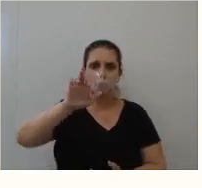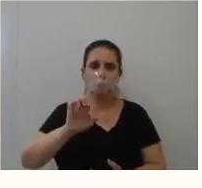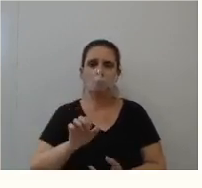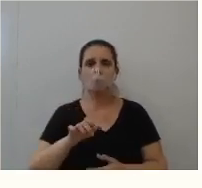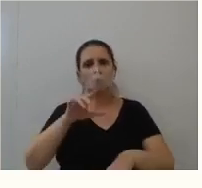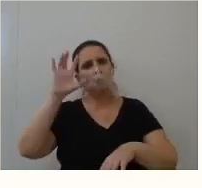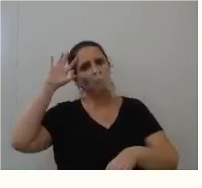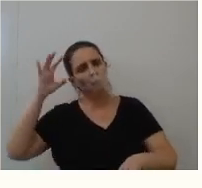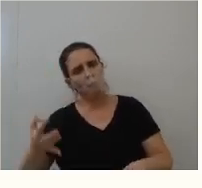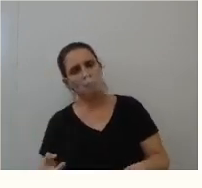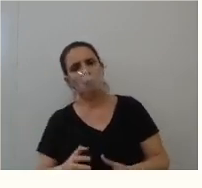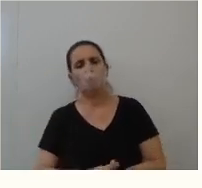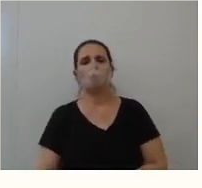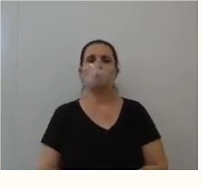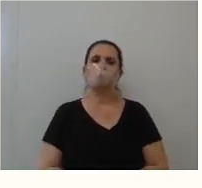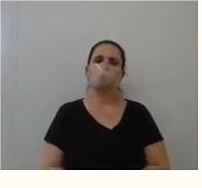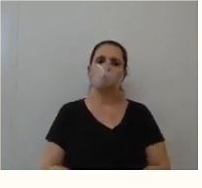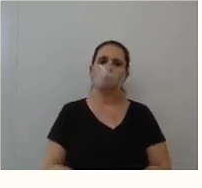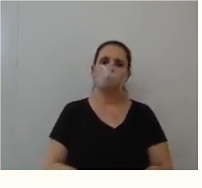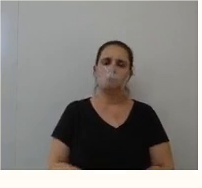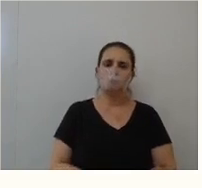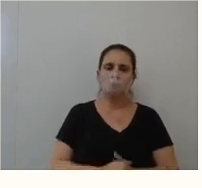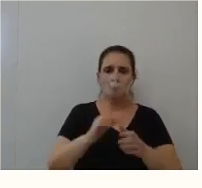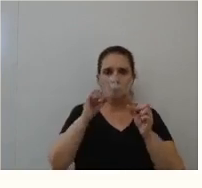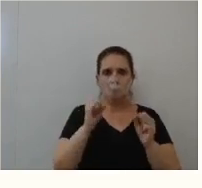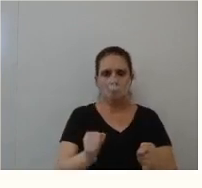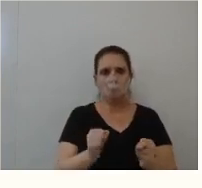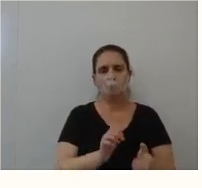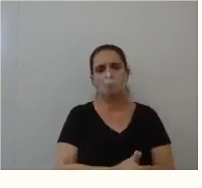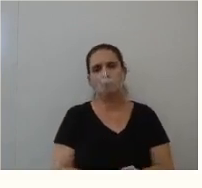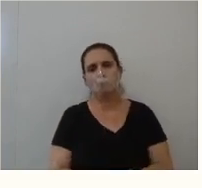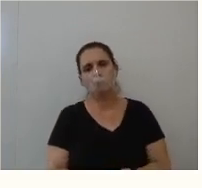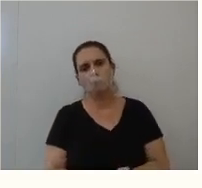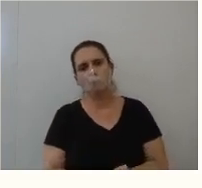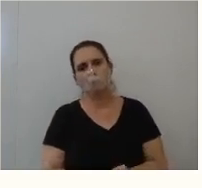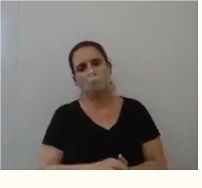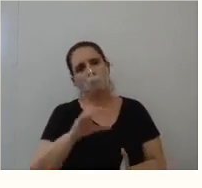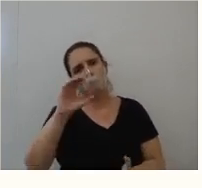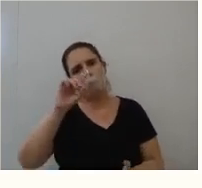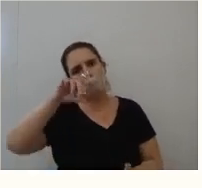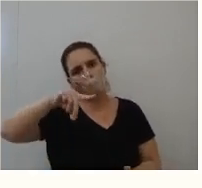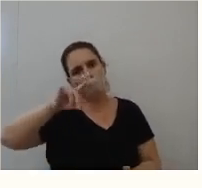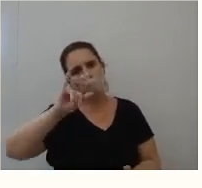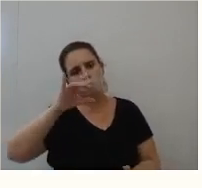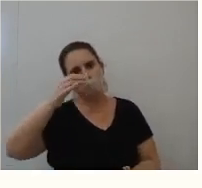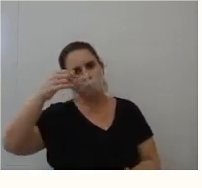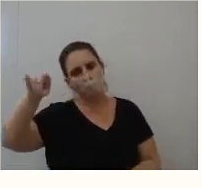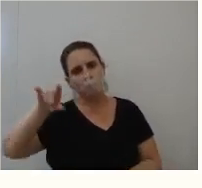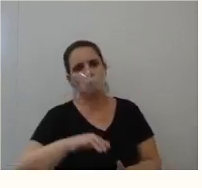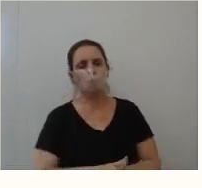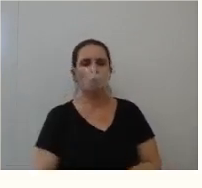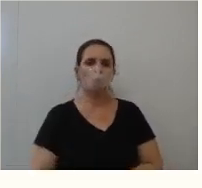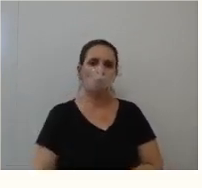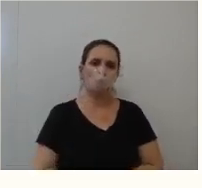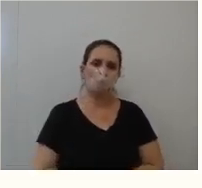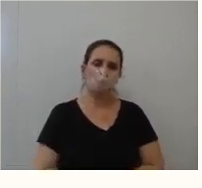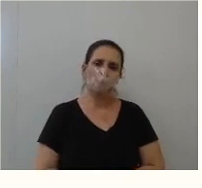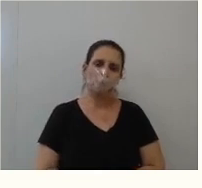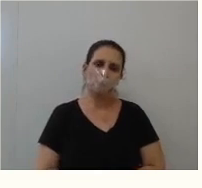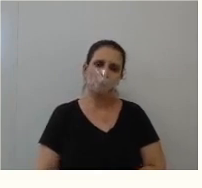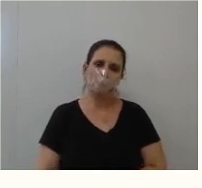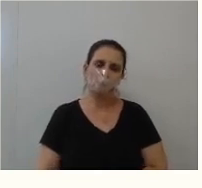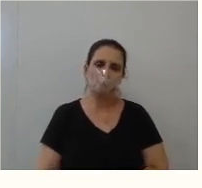indicar concessão, né? Pode indicar condição, né? A gente tinha visto outros